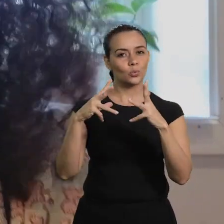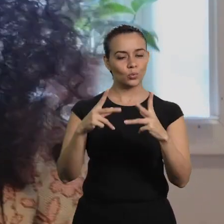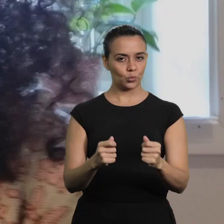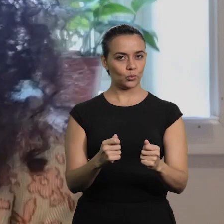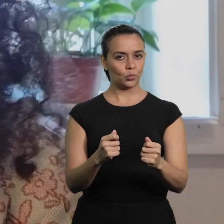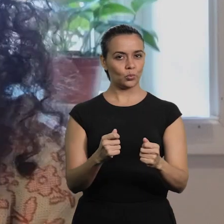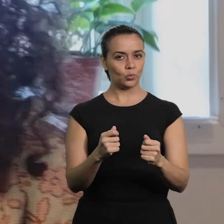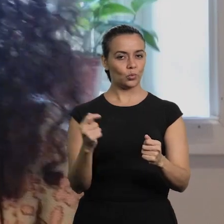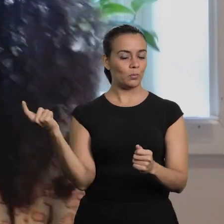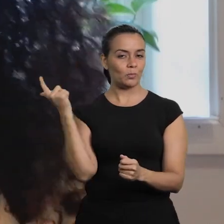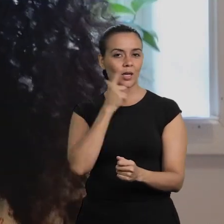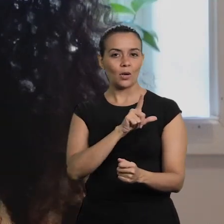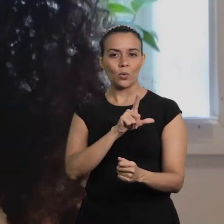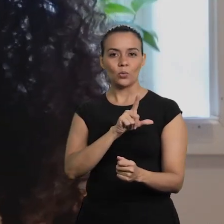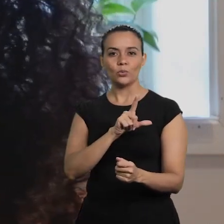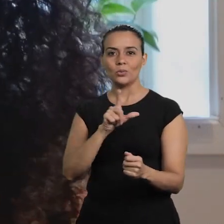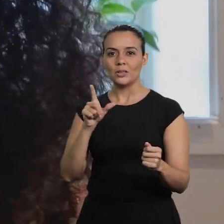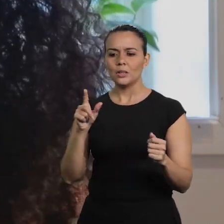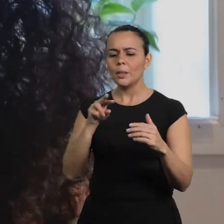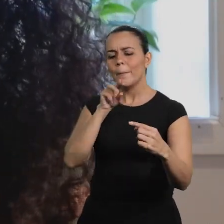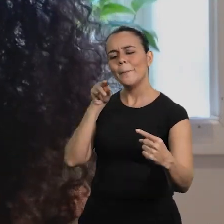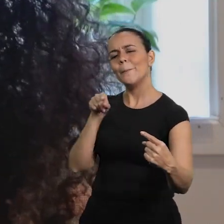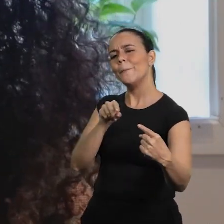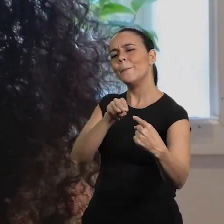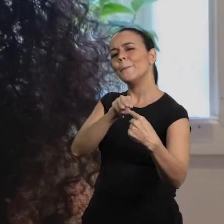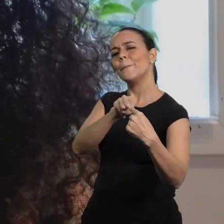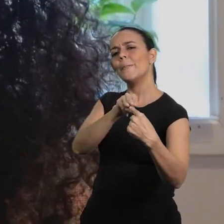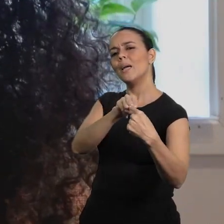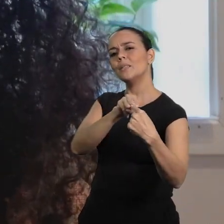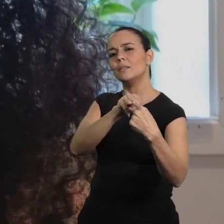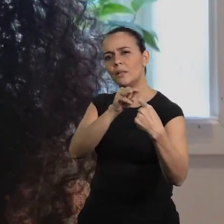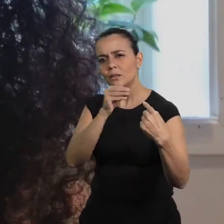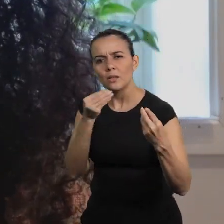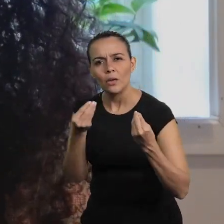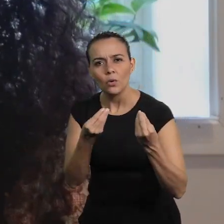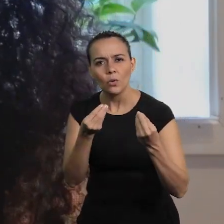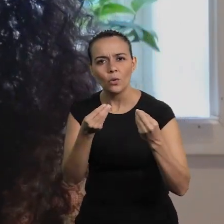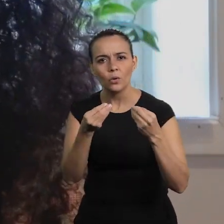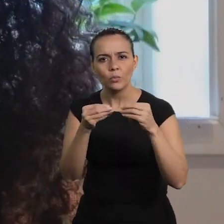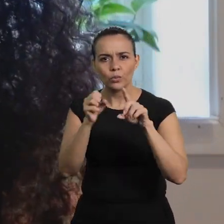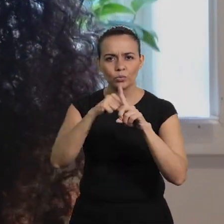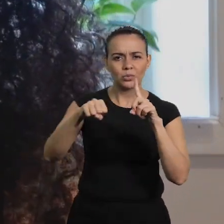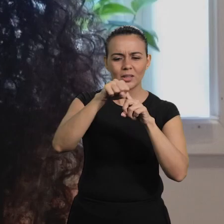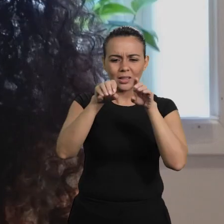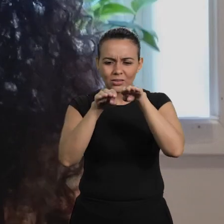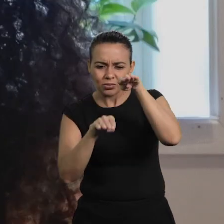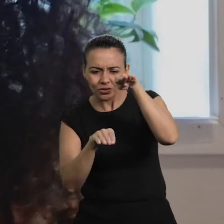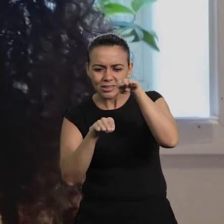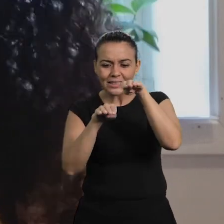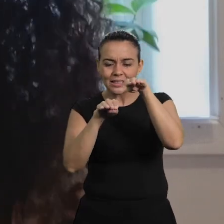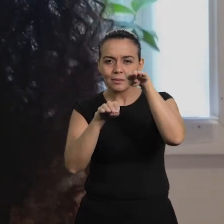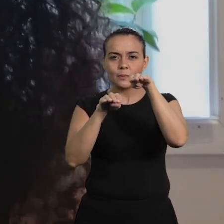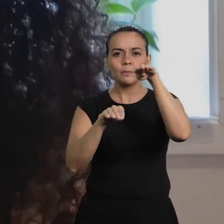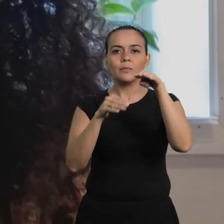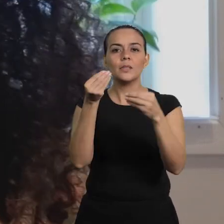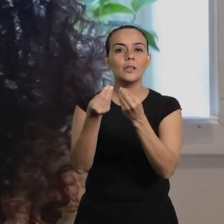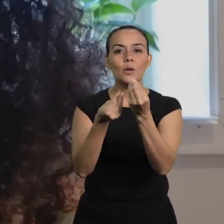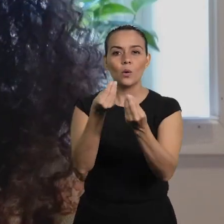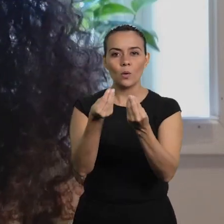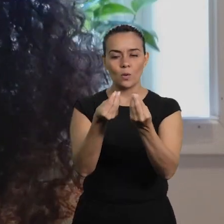que vincular metas de redução de desigualdade e desenvolvimento sustentável poderiam